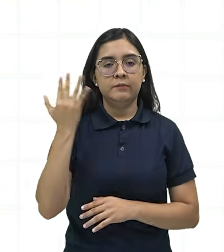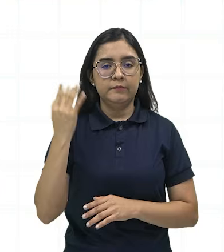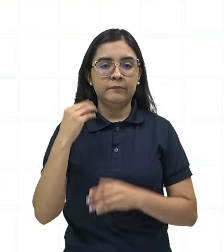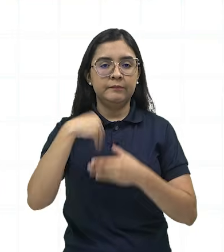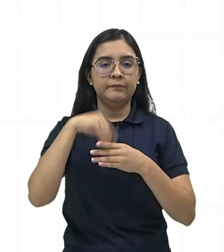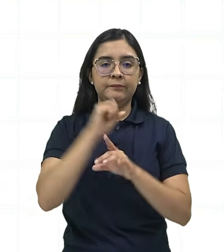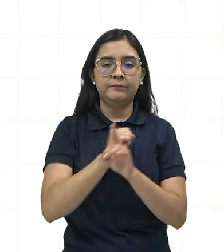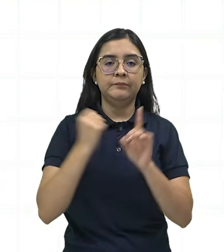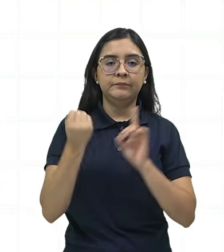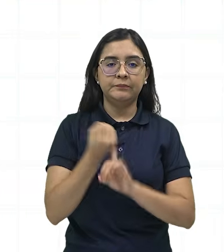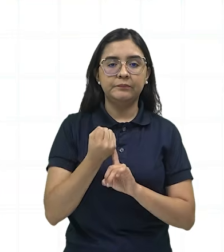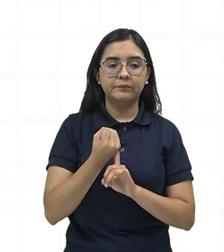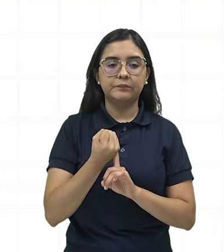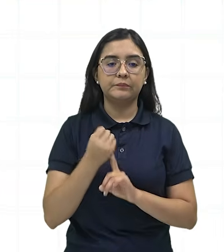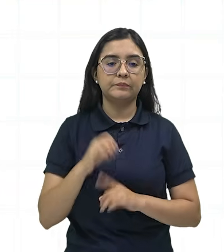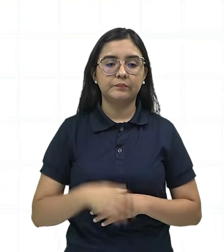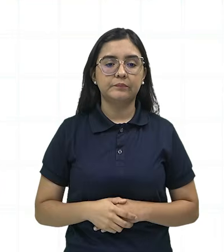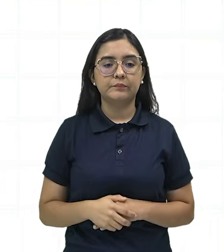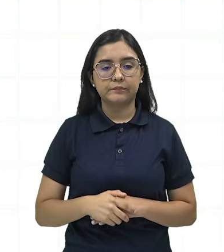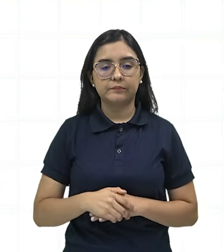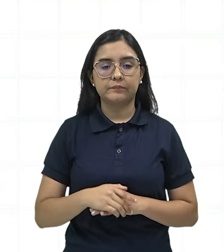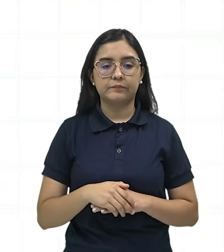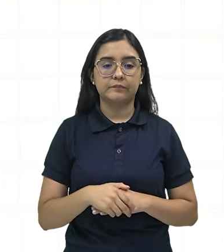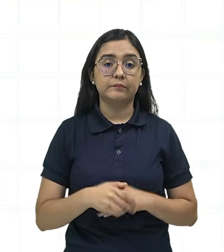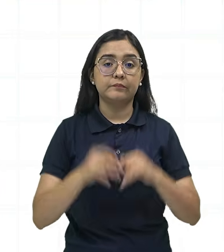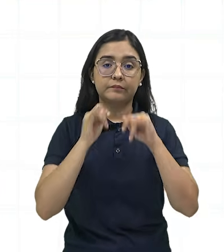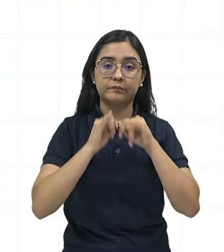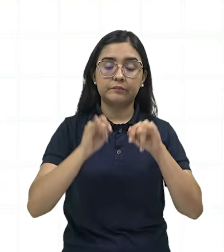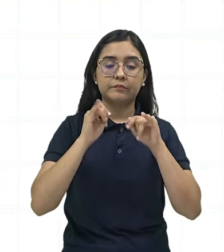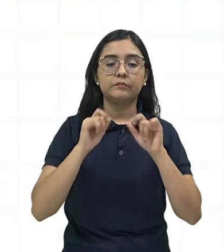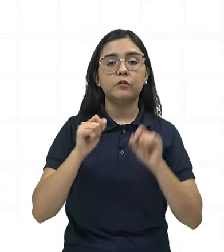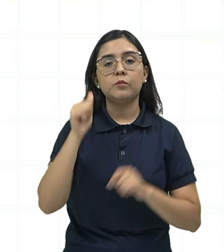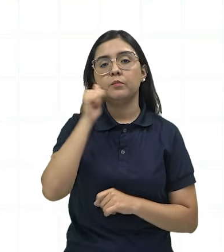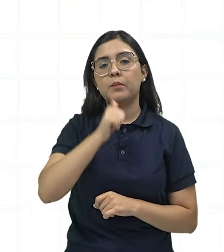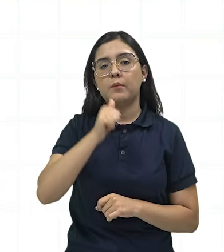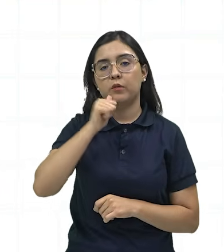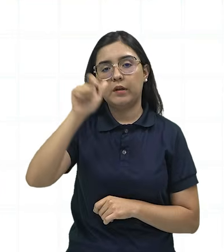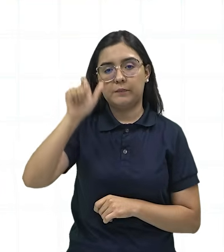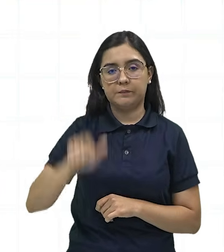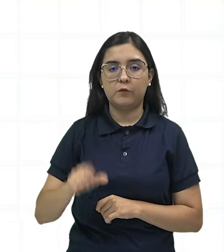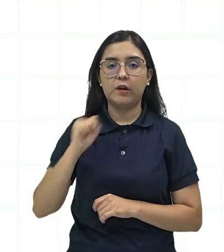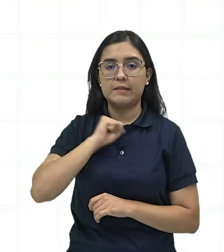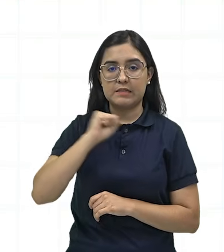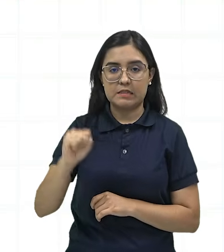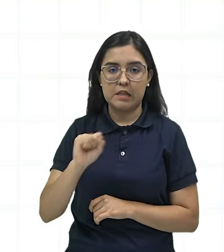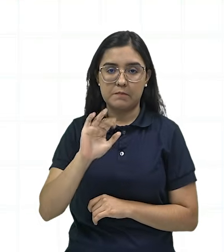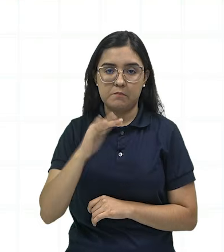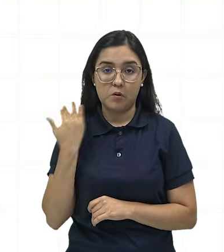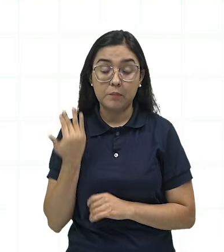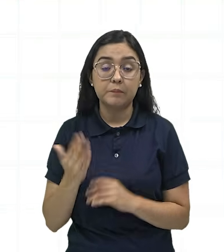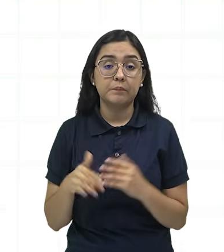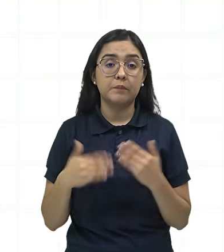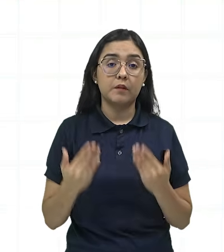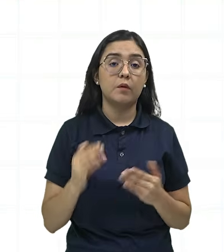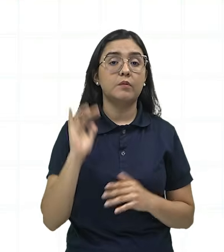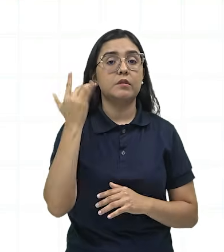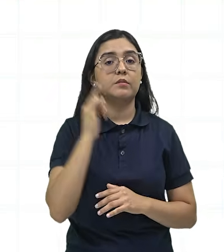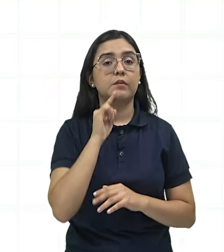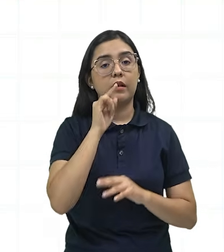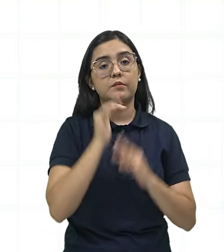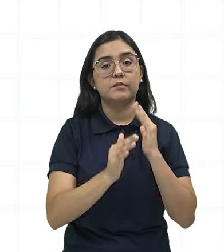na sociedade. Então, aqui está comunicando o quê? O assassinato de uma mulher, né? Que aconteceu no centro da